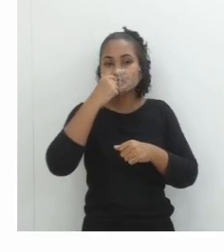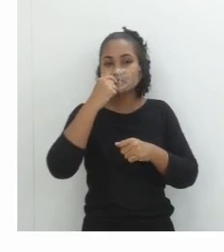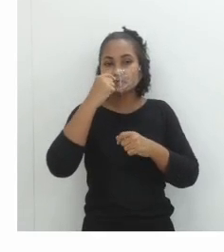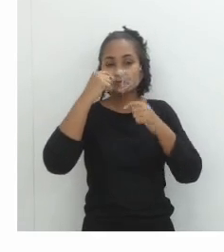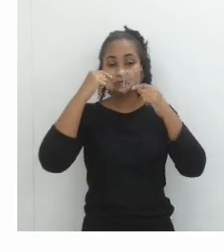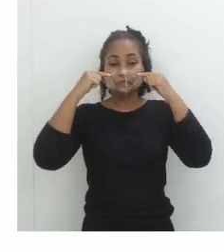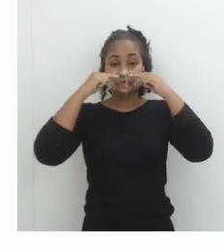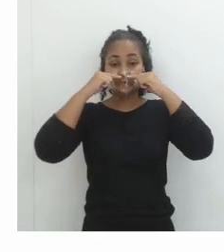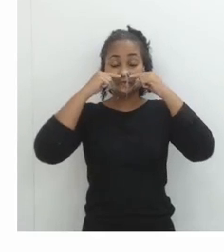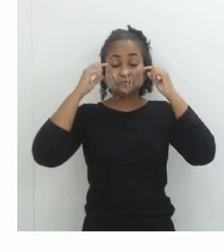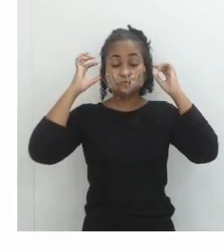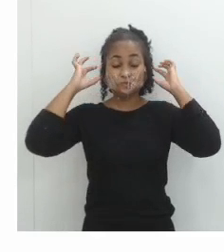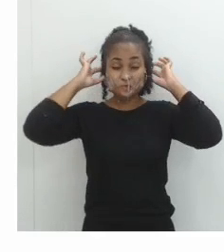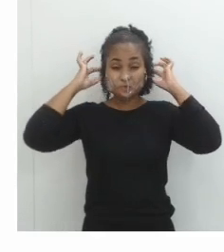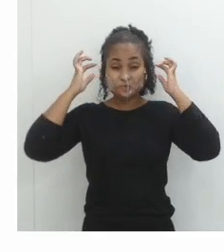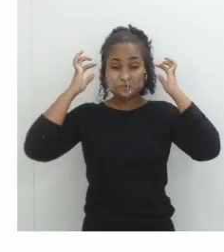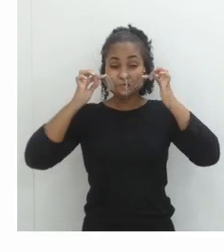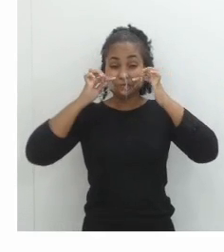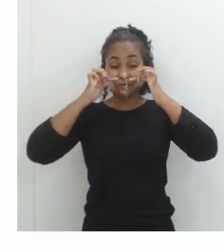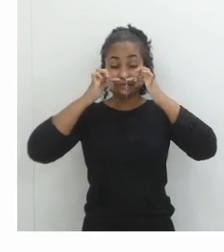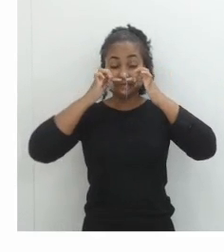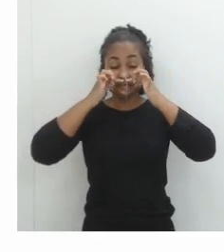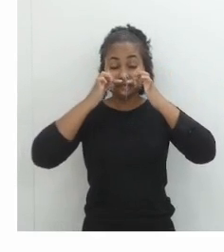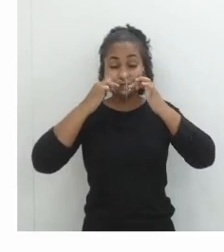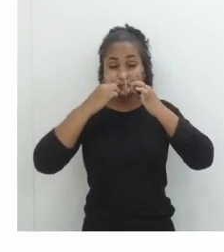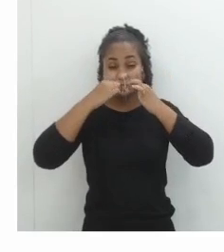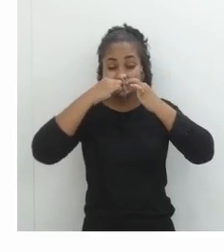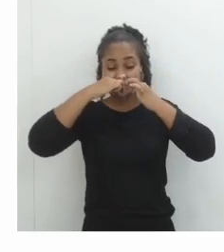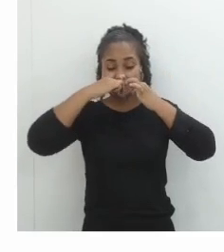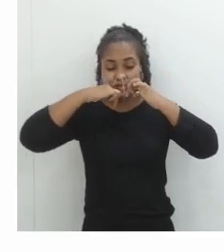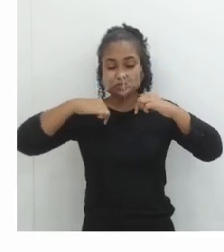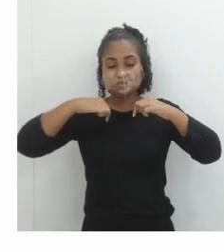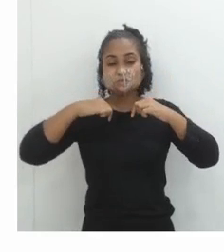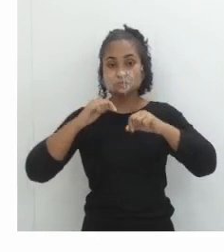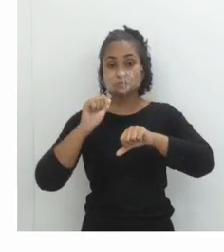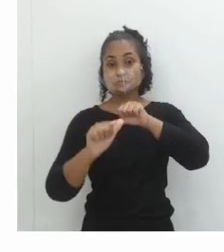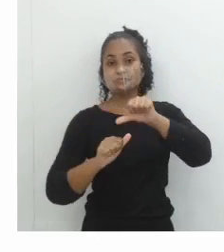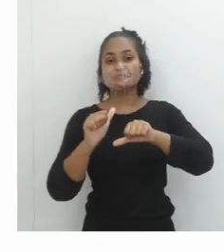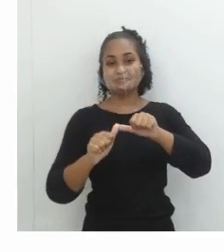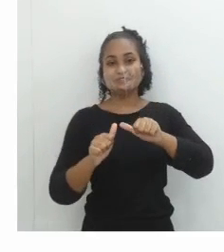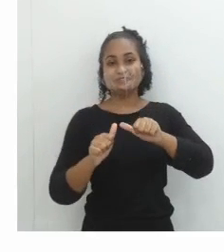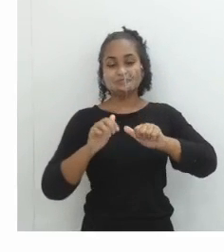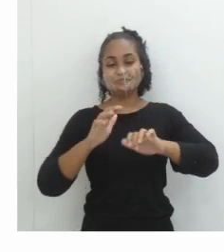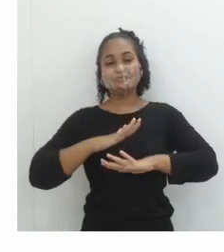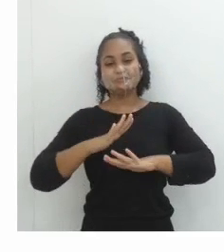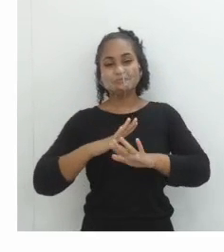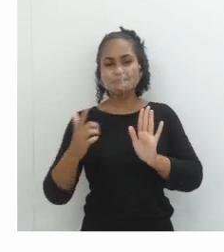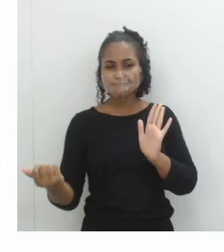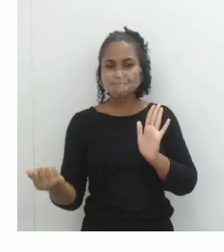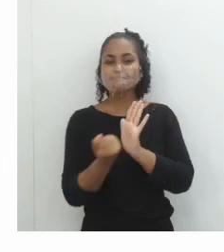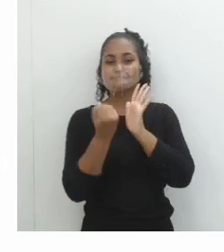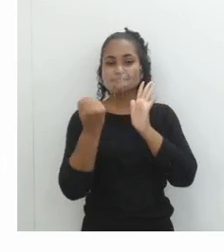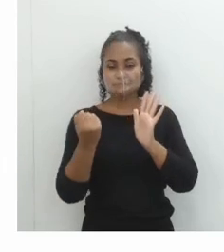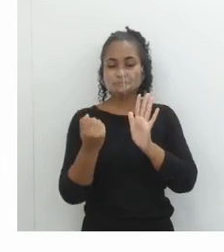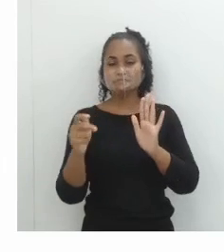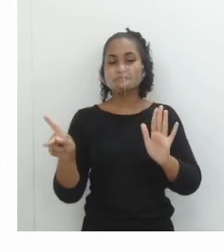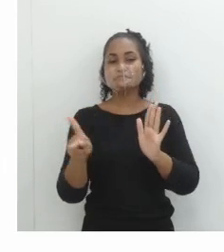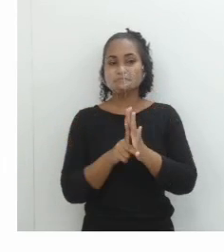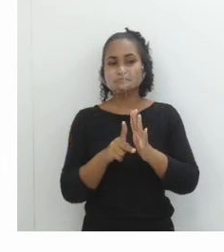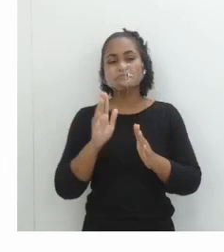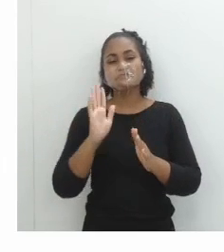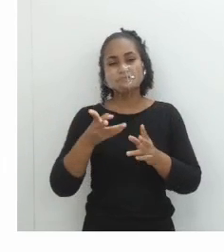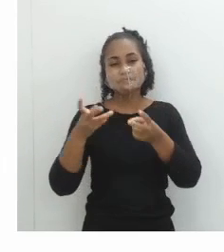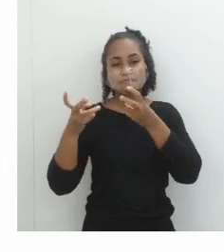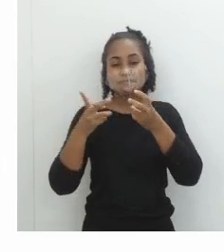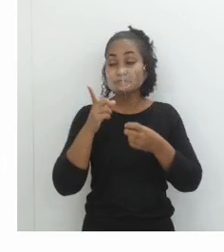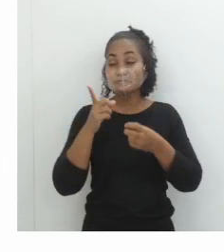e do ouvido e do nariz, para fazerem modificações estéticas. Né? Então isso é uma marca dos índios yanomâmicos, como vocês